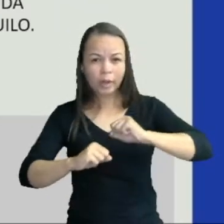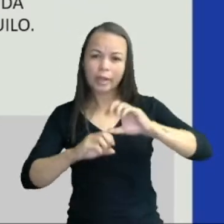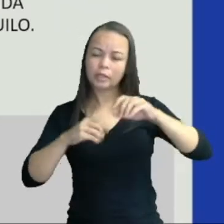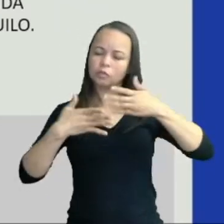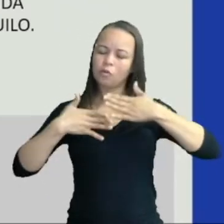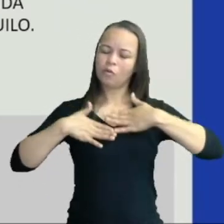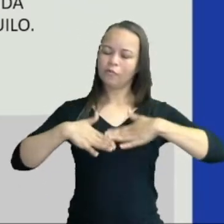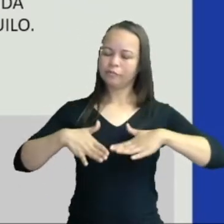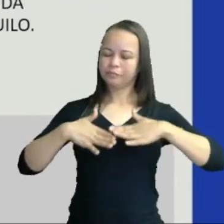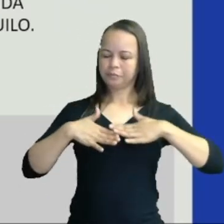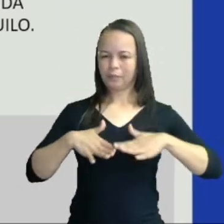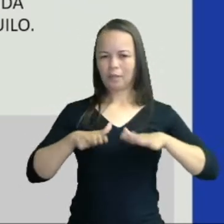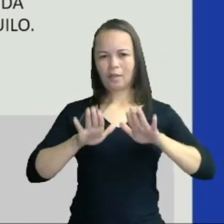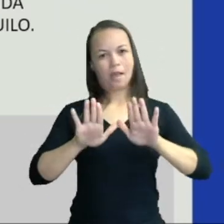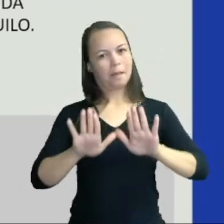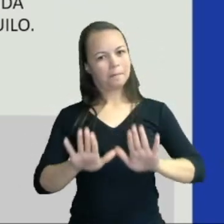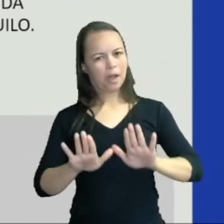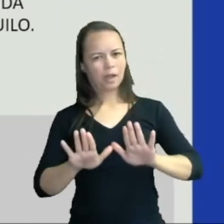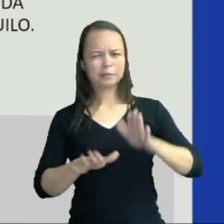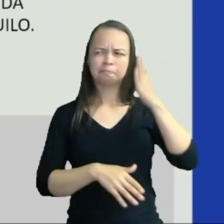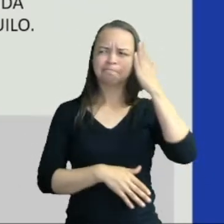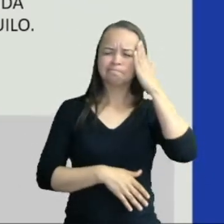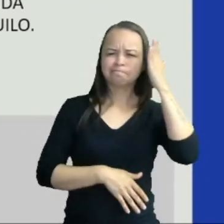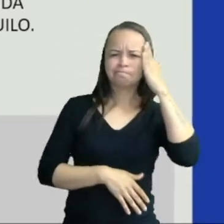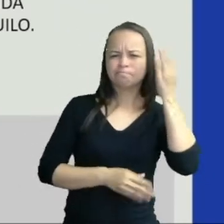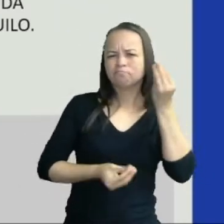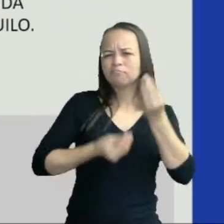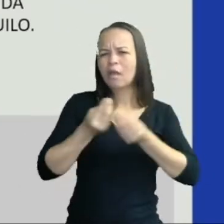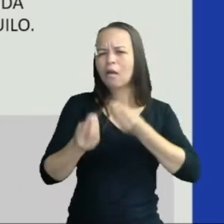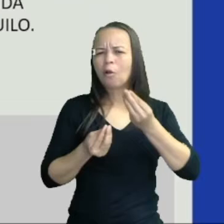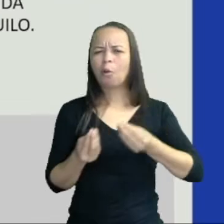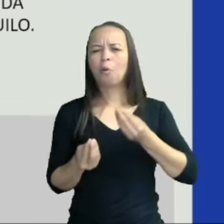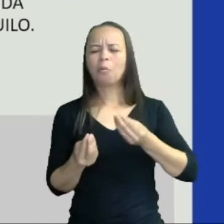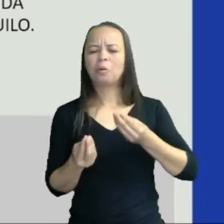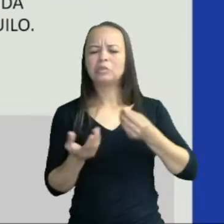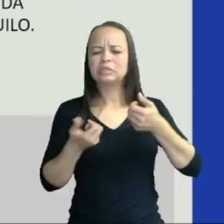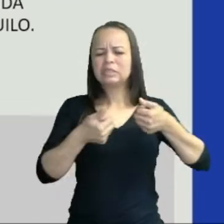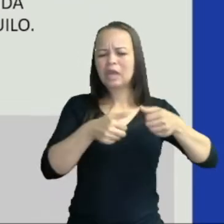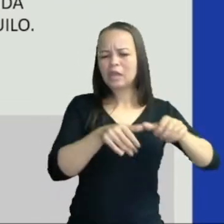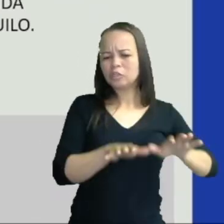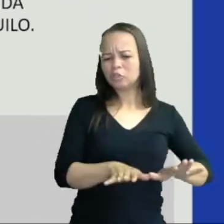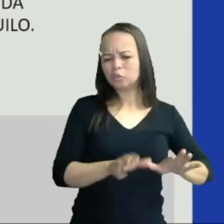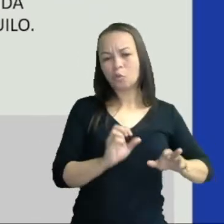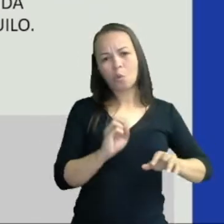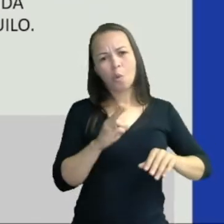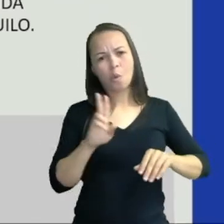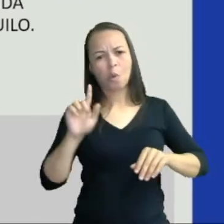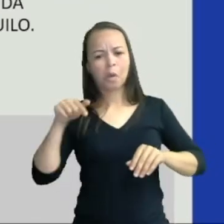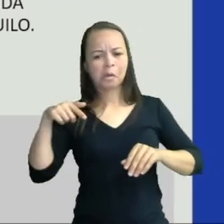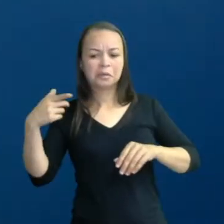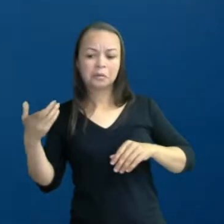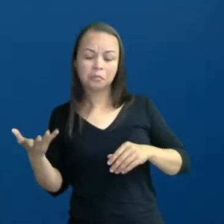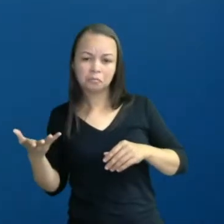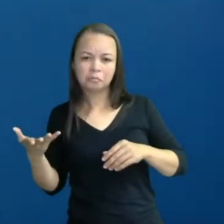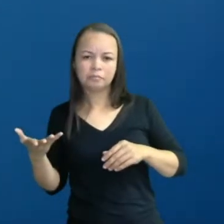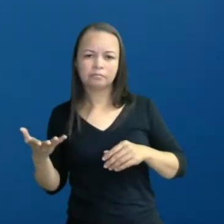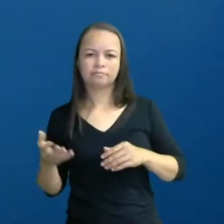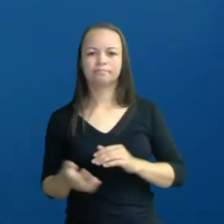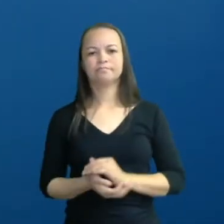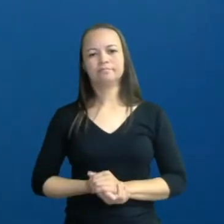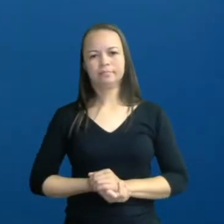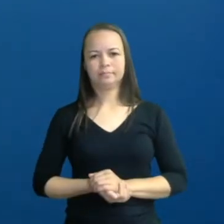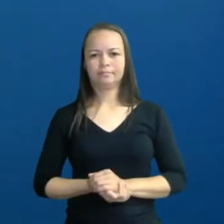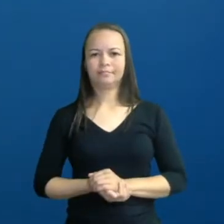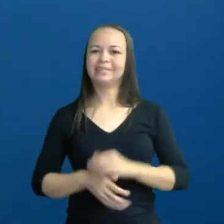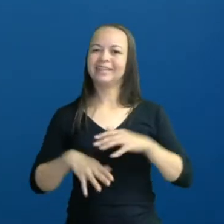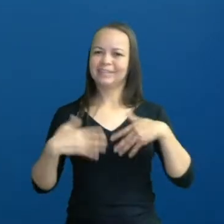tranquilo. Mas não consegui entender ainda qual é o melhor, se é isto ou aquilo. Então, minha gente, que